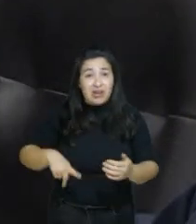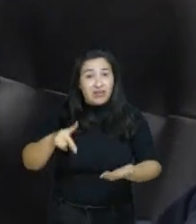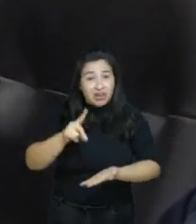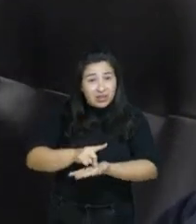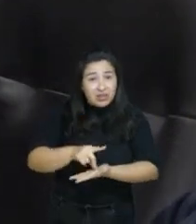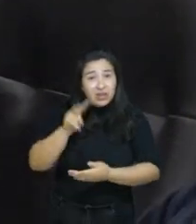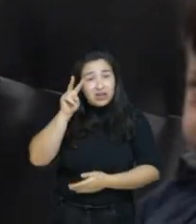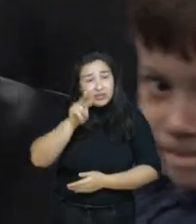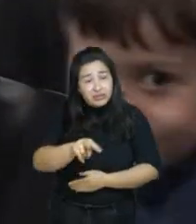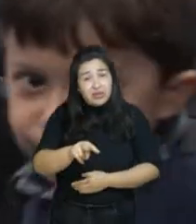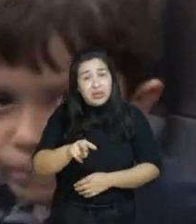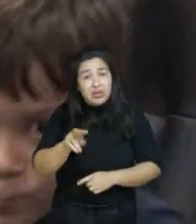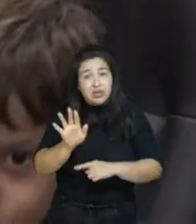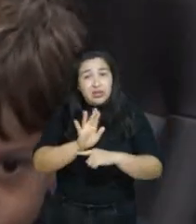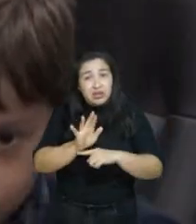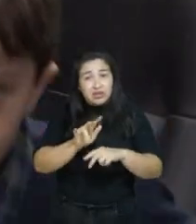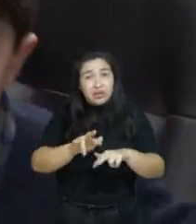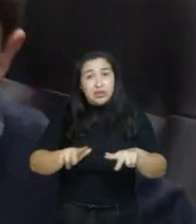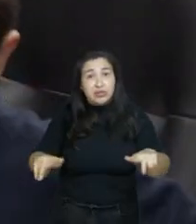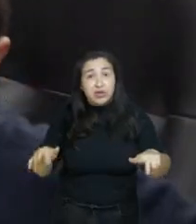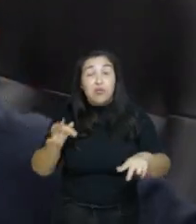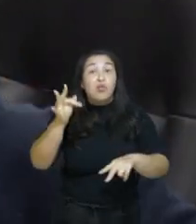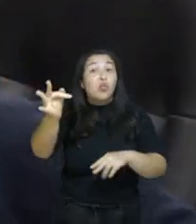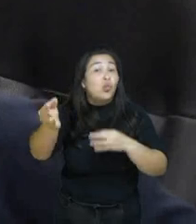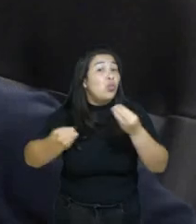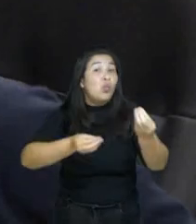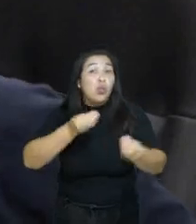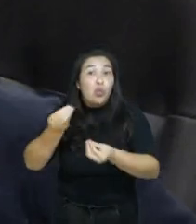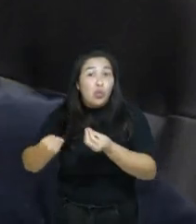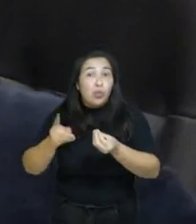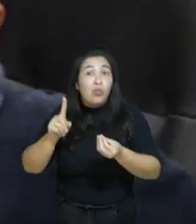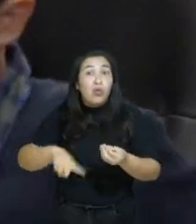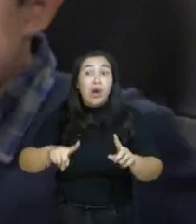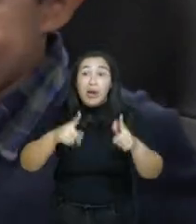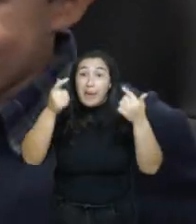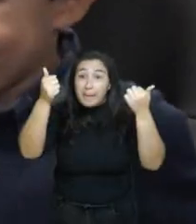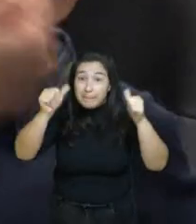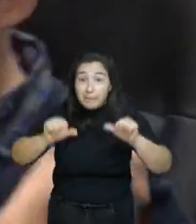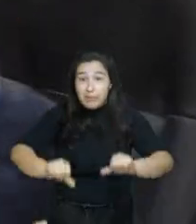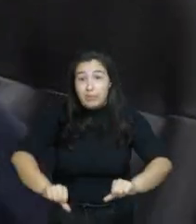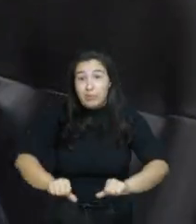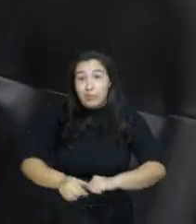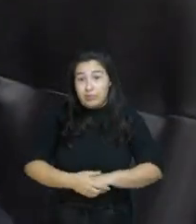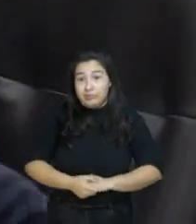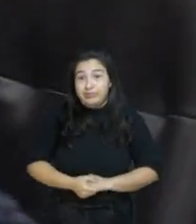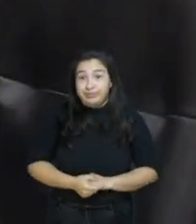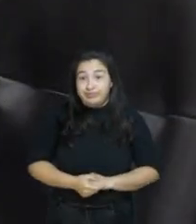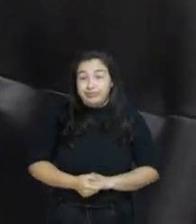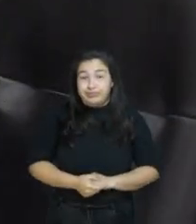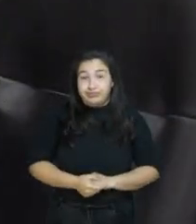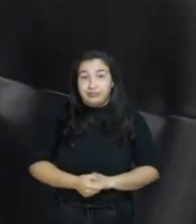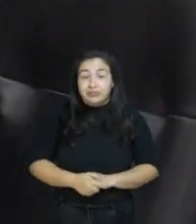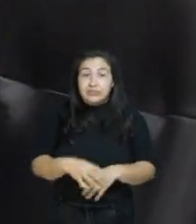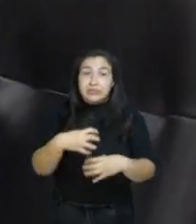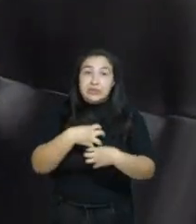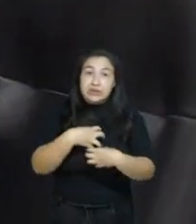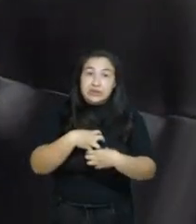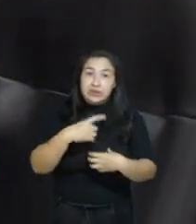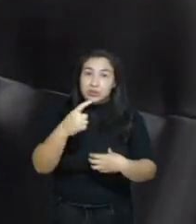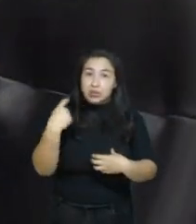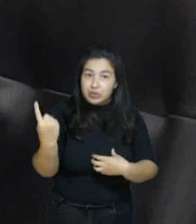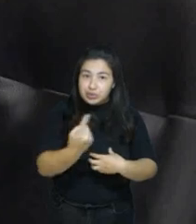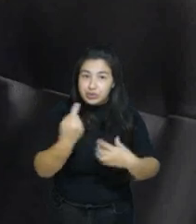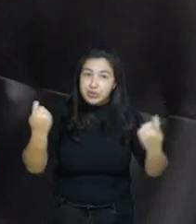né? Depois até a pergunta da professora, qual é o rumo? O rumo é... O cenário ele é mais pessimista. Então, eu sinto que a gente